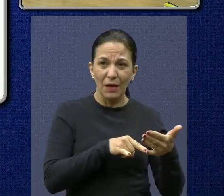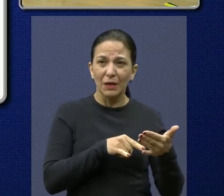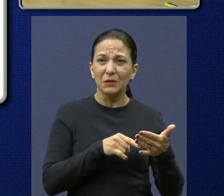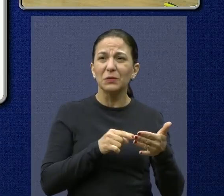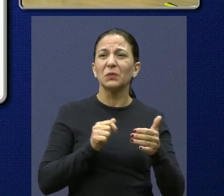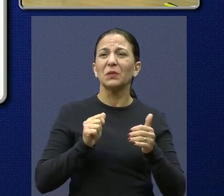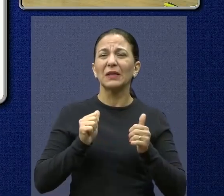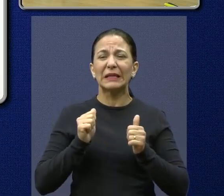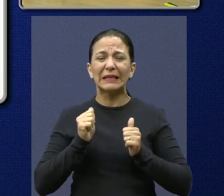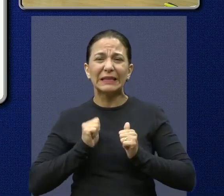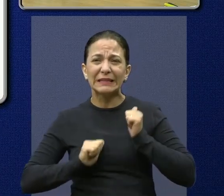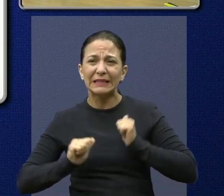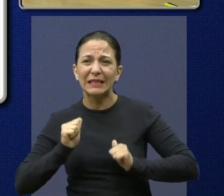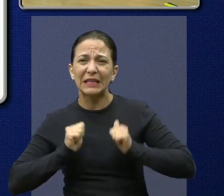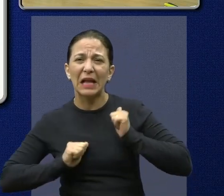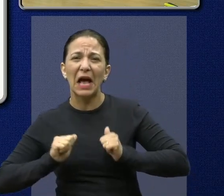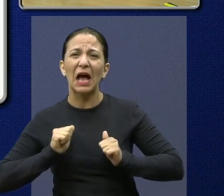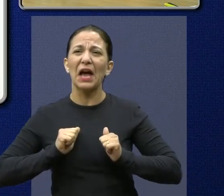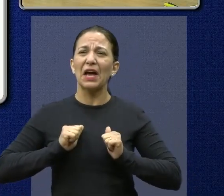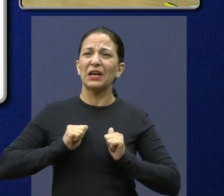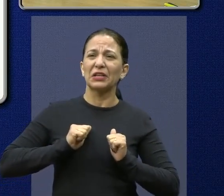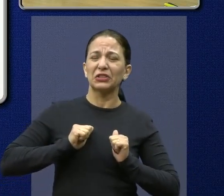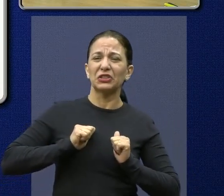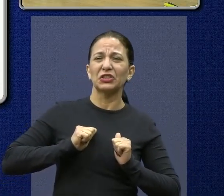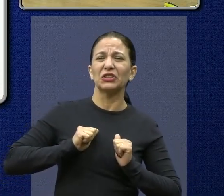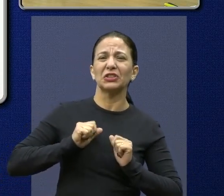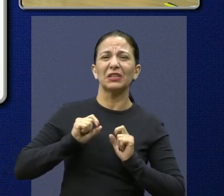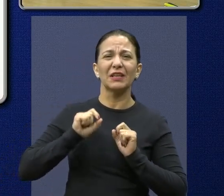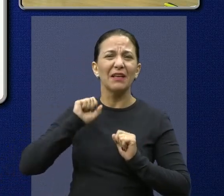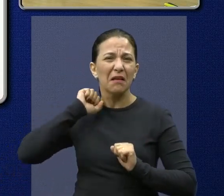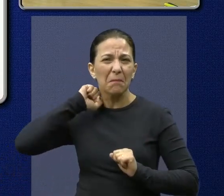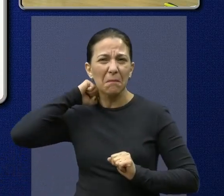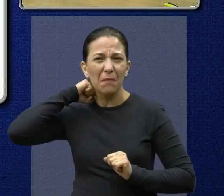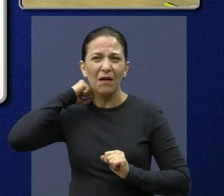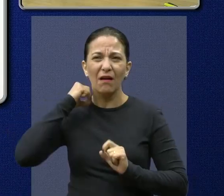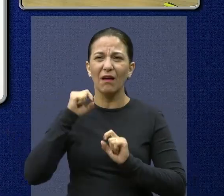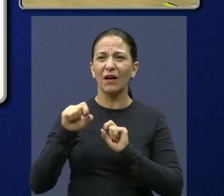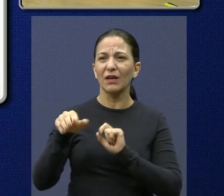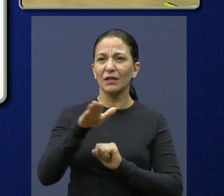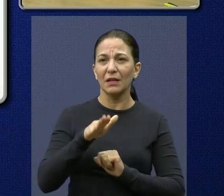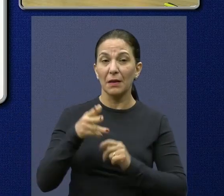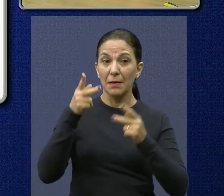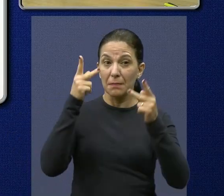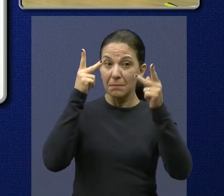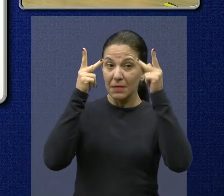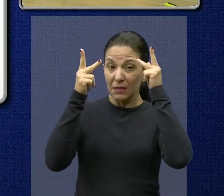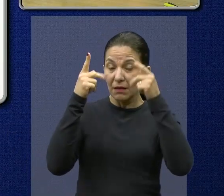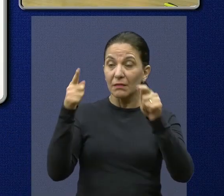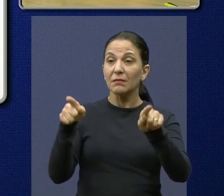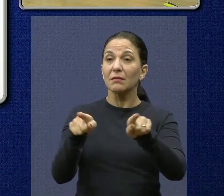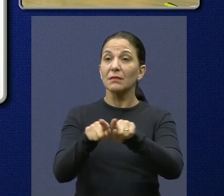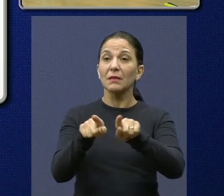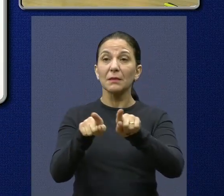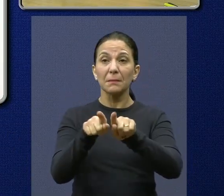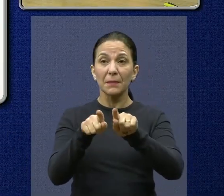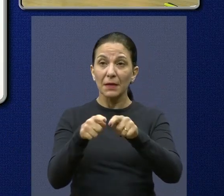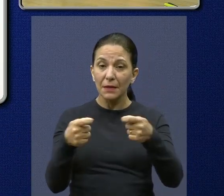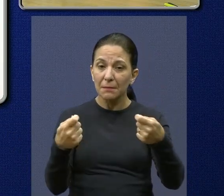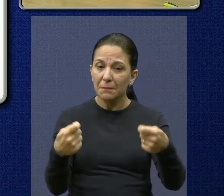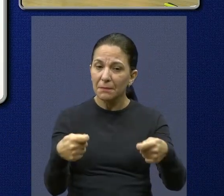da uma ansiedade. Então a gente vê que não é só o psicólogo, o psiquiatra também,